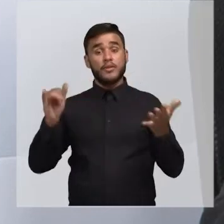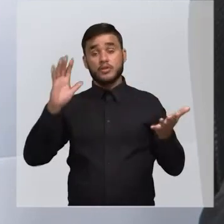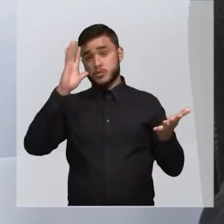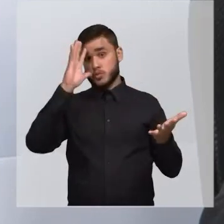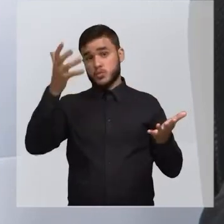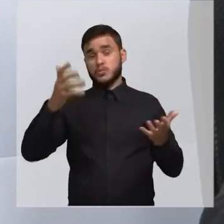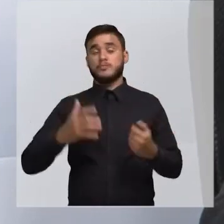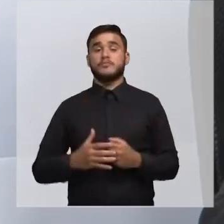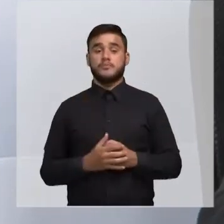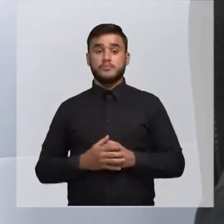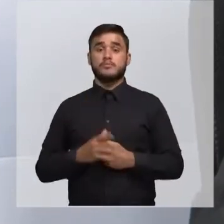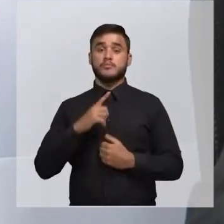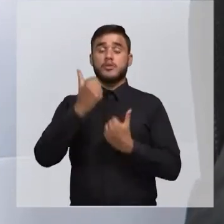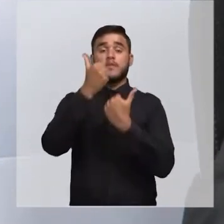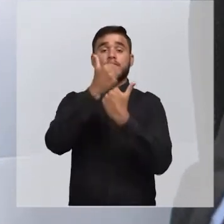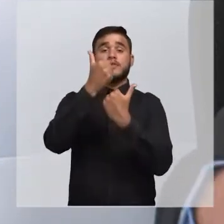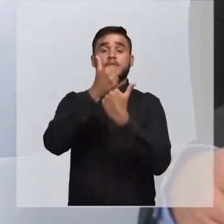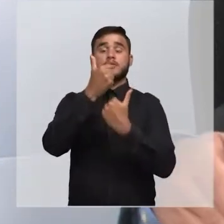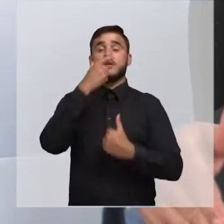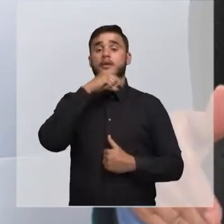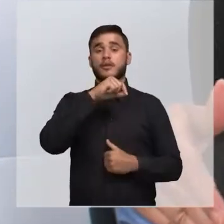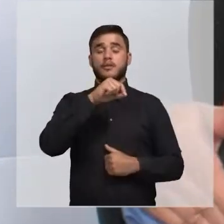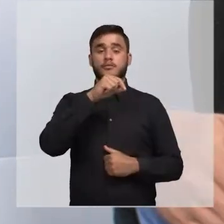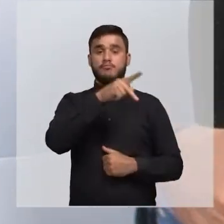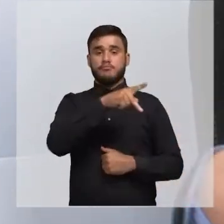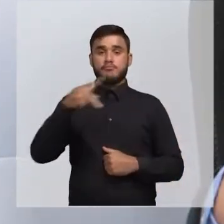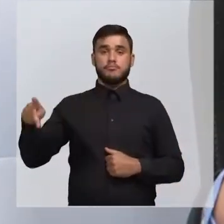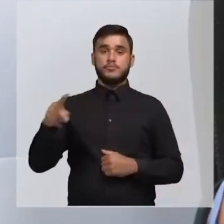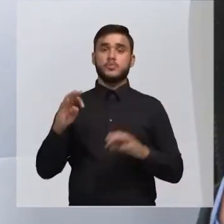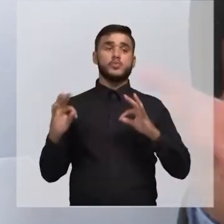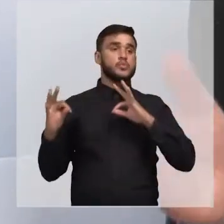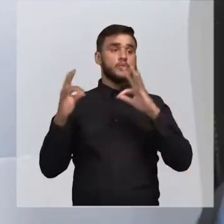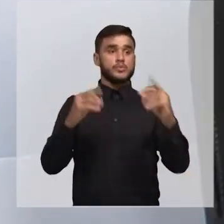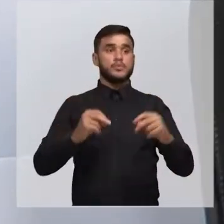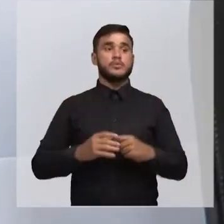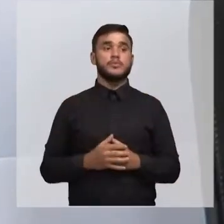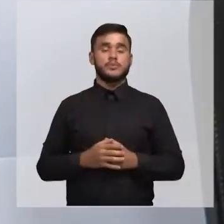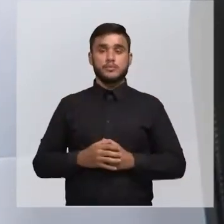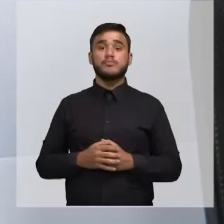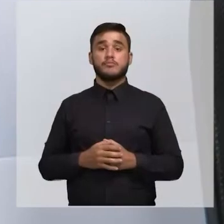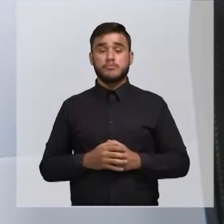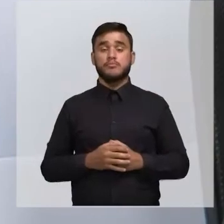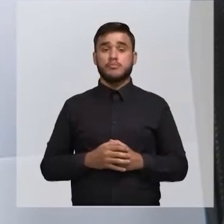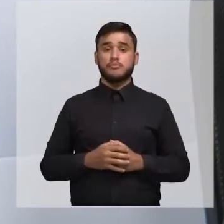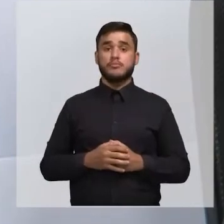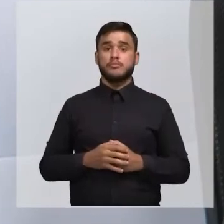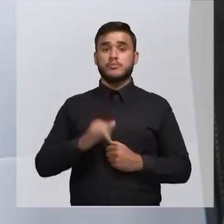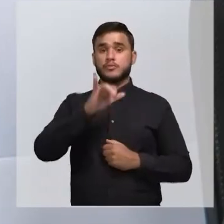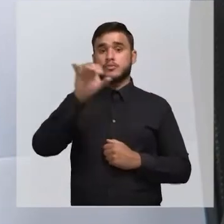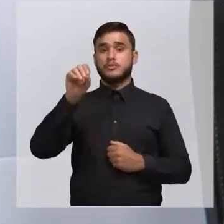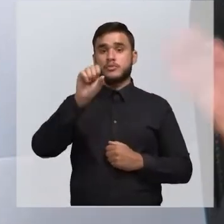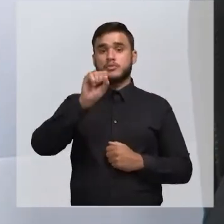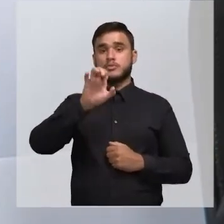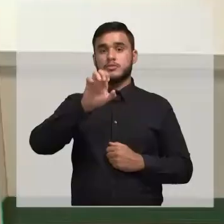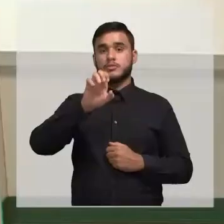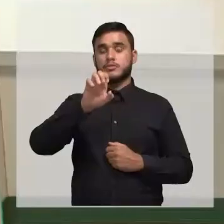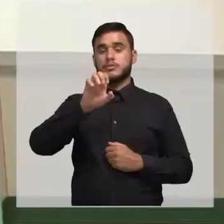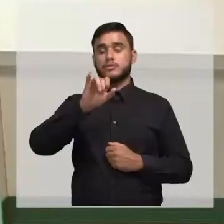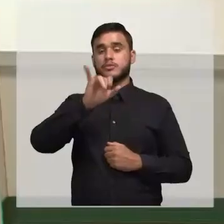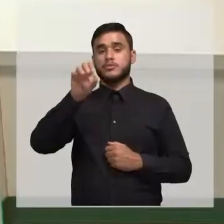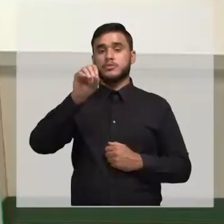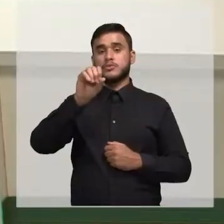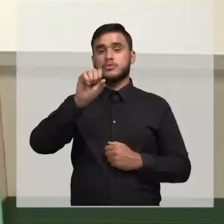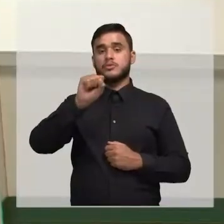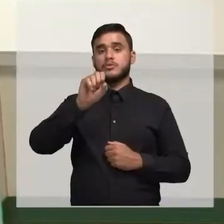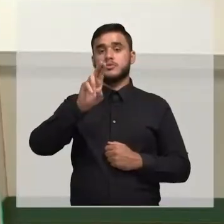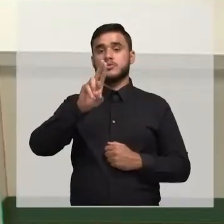resolveram... Um vice que... Para atender a todos. A todos, que é o Josué de Castro. Josué de Gomes. Desculpa. Mais um